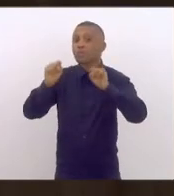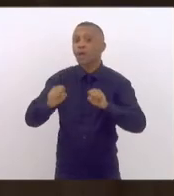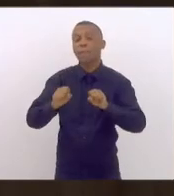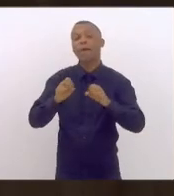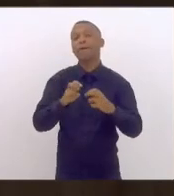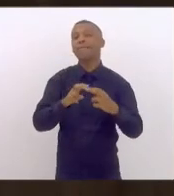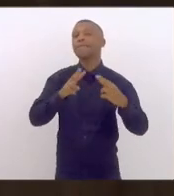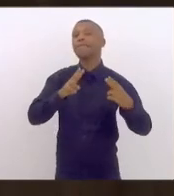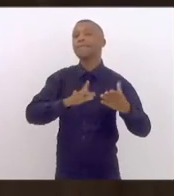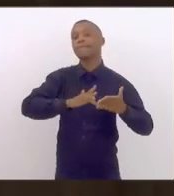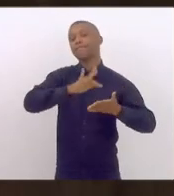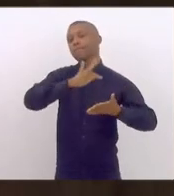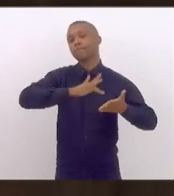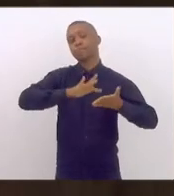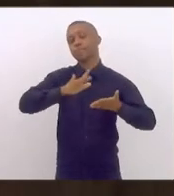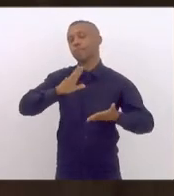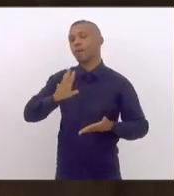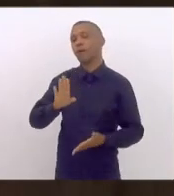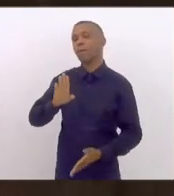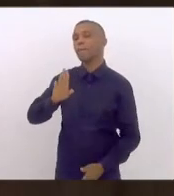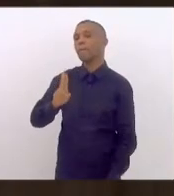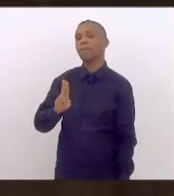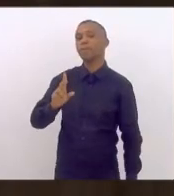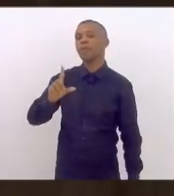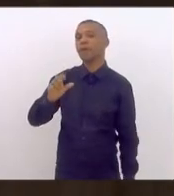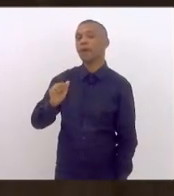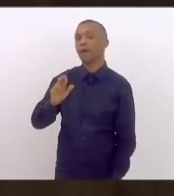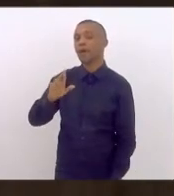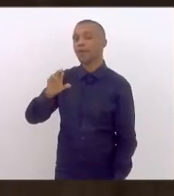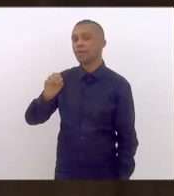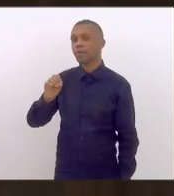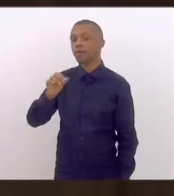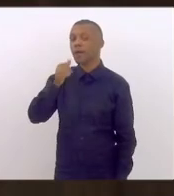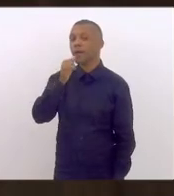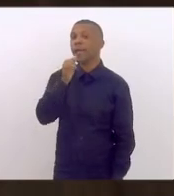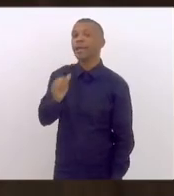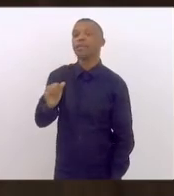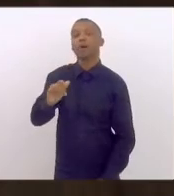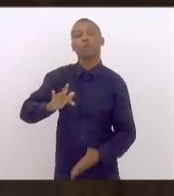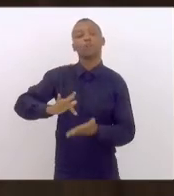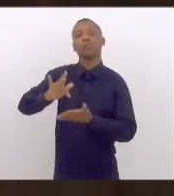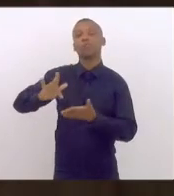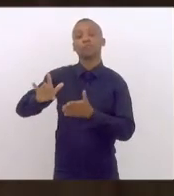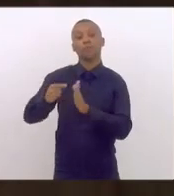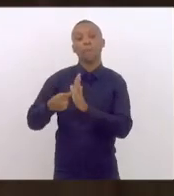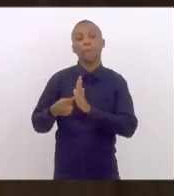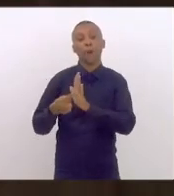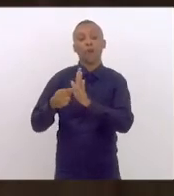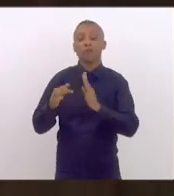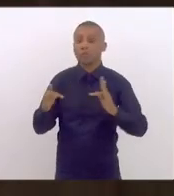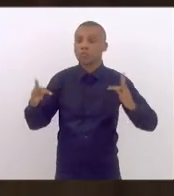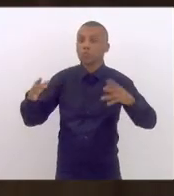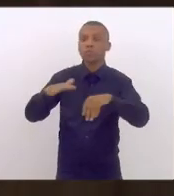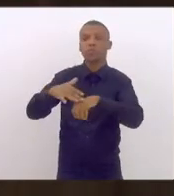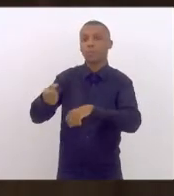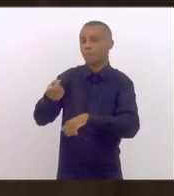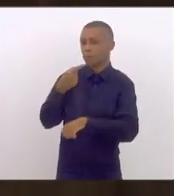denominado bulário eletrônico que fornece a bula de todos os medicamentos aprovados